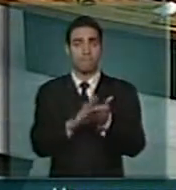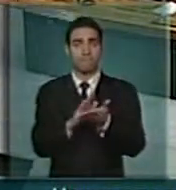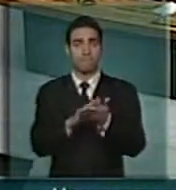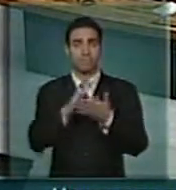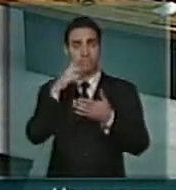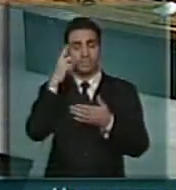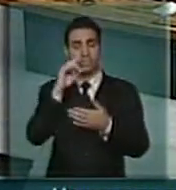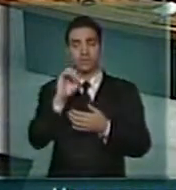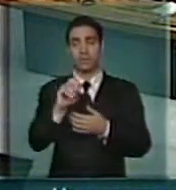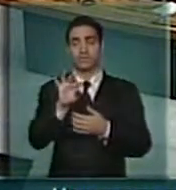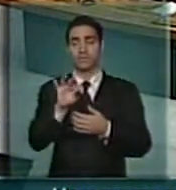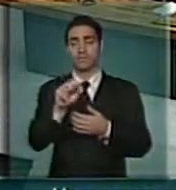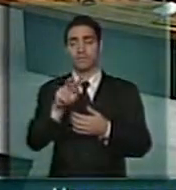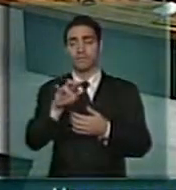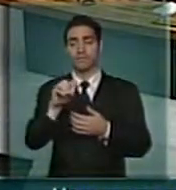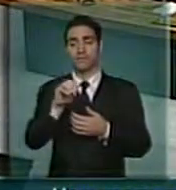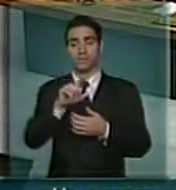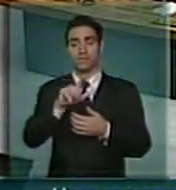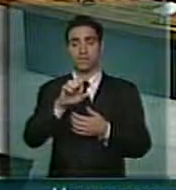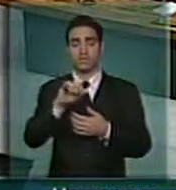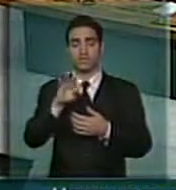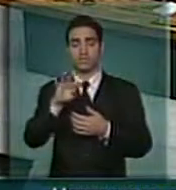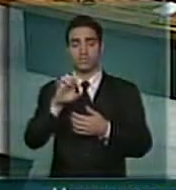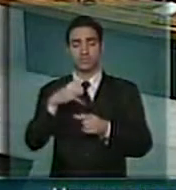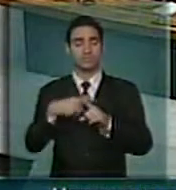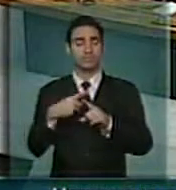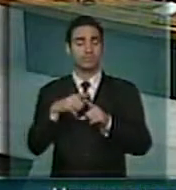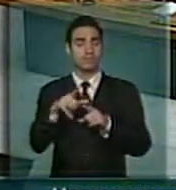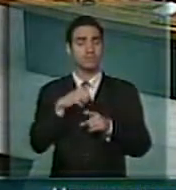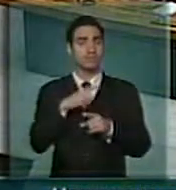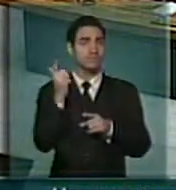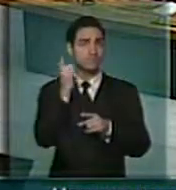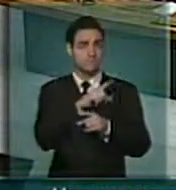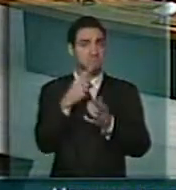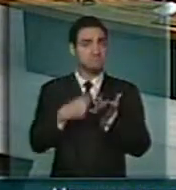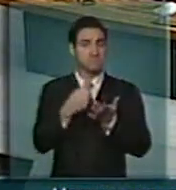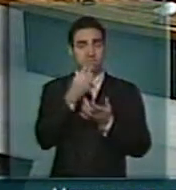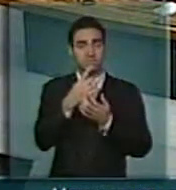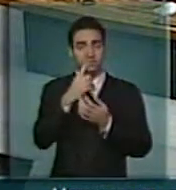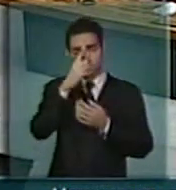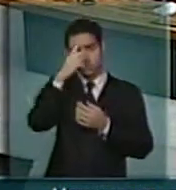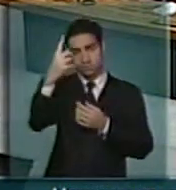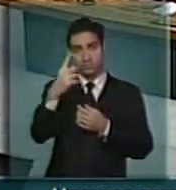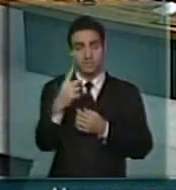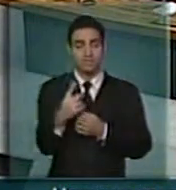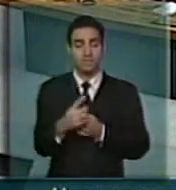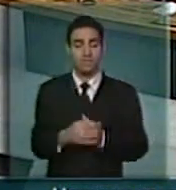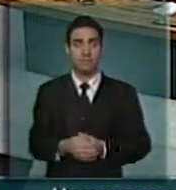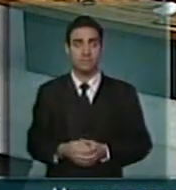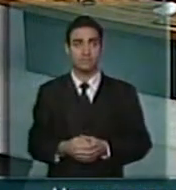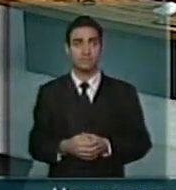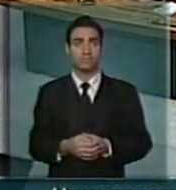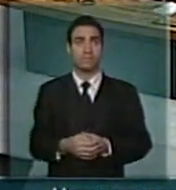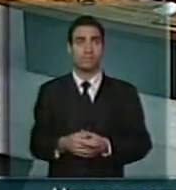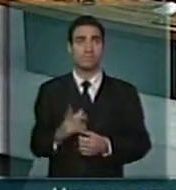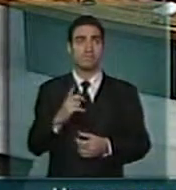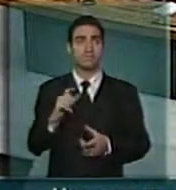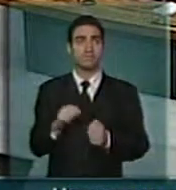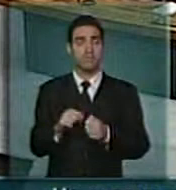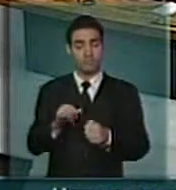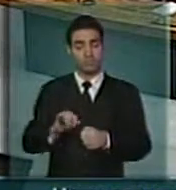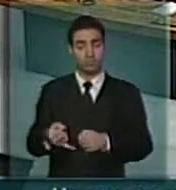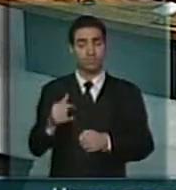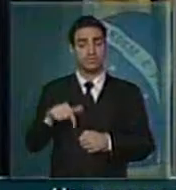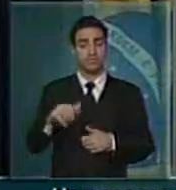deputado Otávio Leite, pela feliz iniciativa, né, de trazer essa oportunidade à